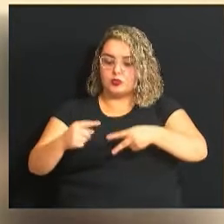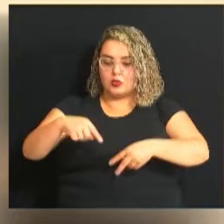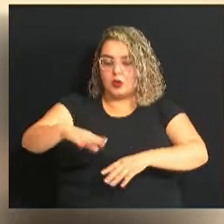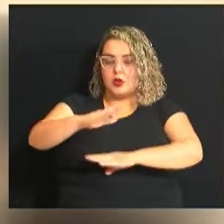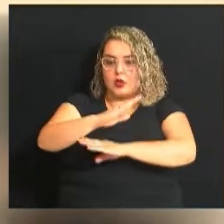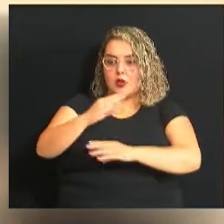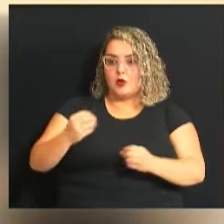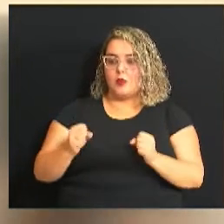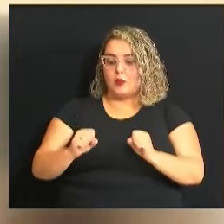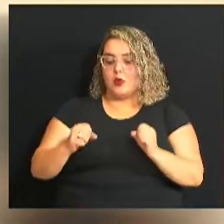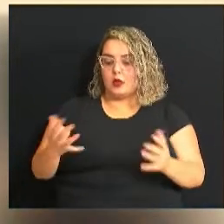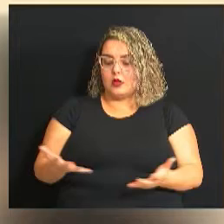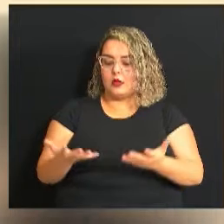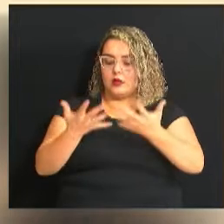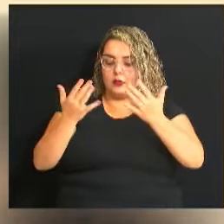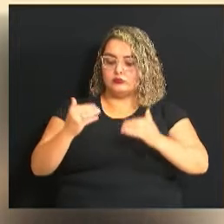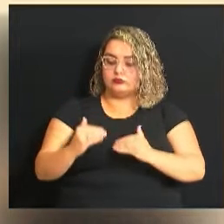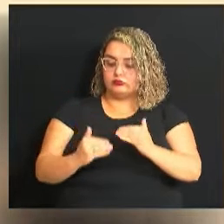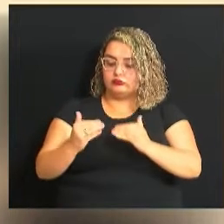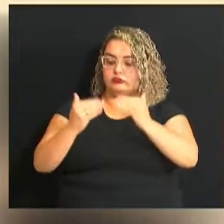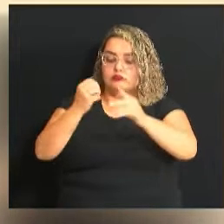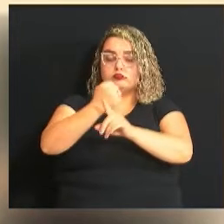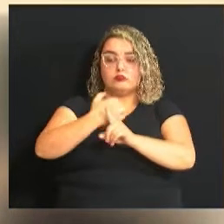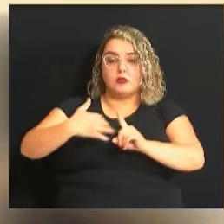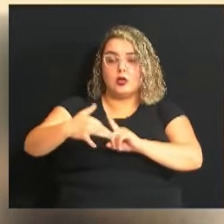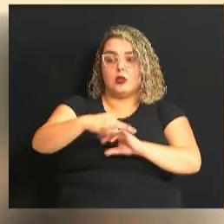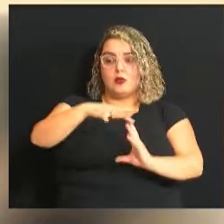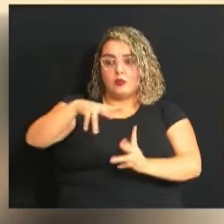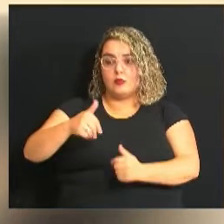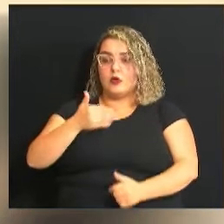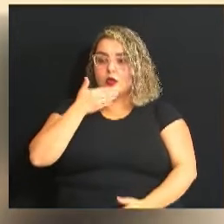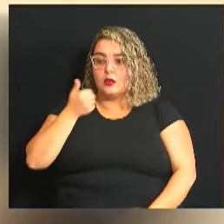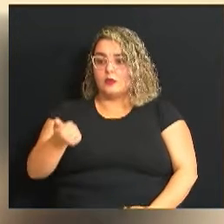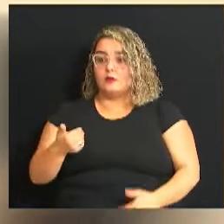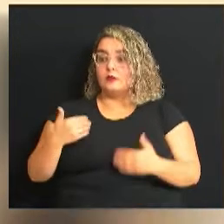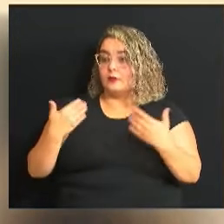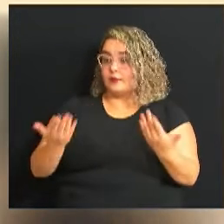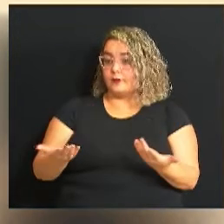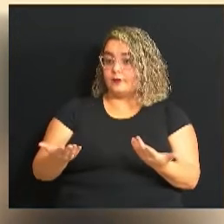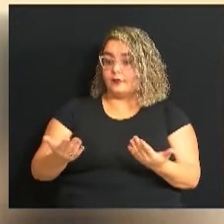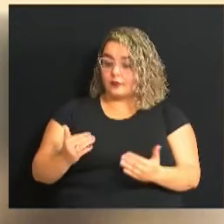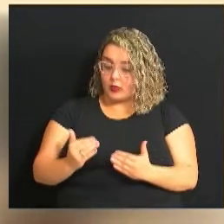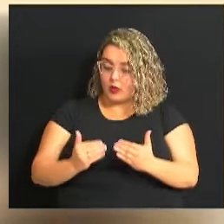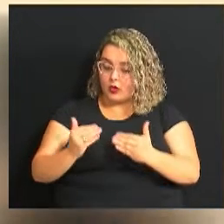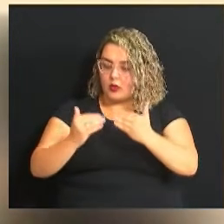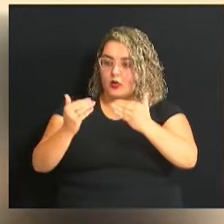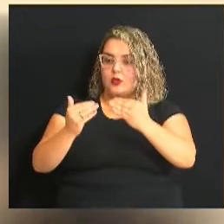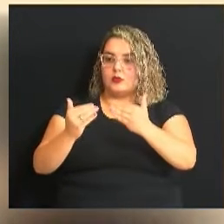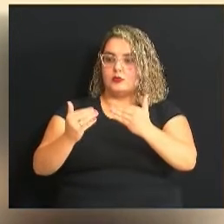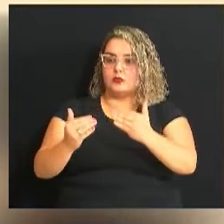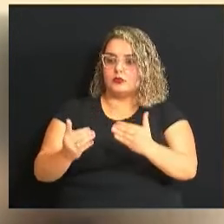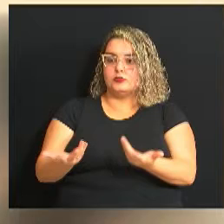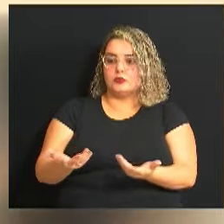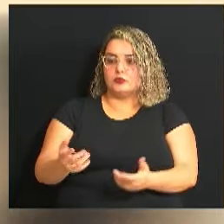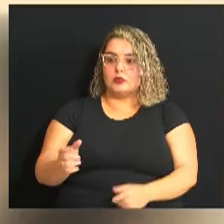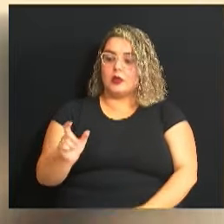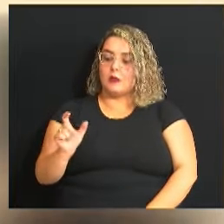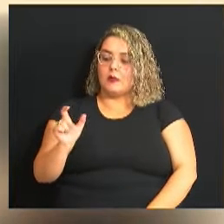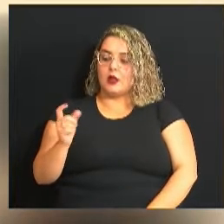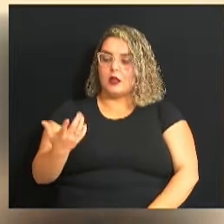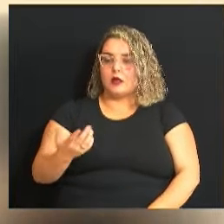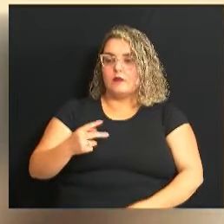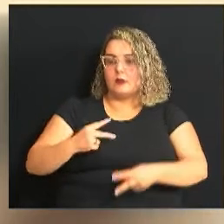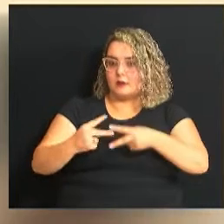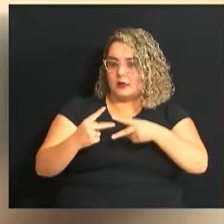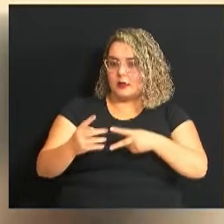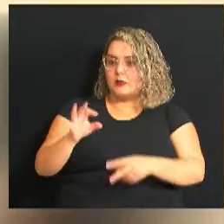contribuir na construção de uma sociedade e um mundo melhor. Afinal, construção é o significado no francês da palavra maçonaria. E só tem